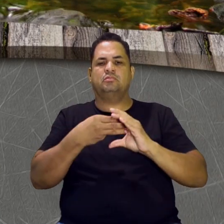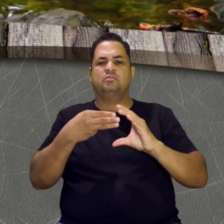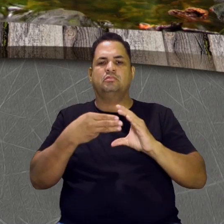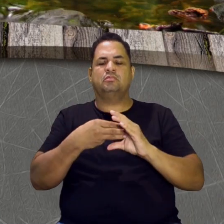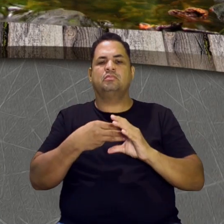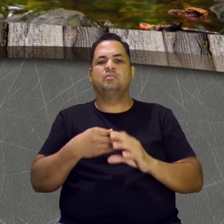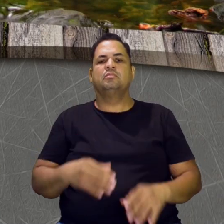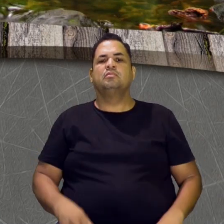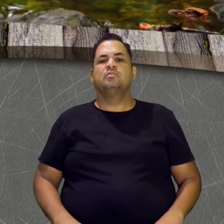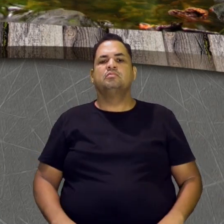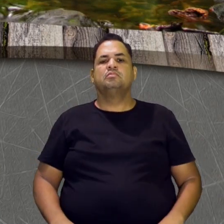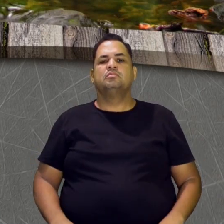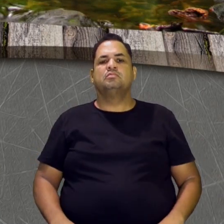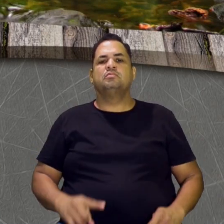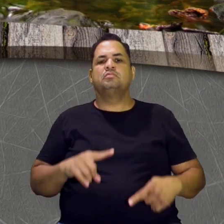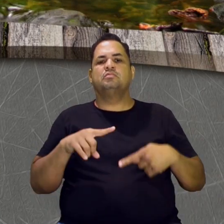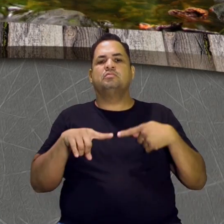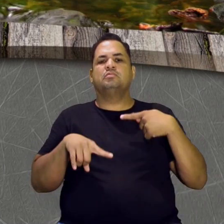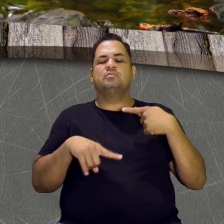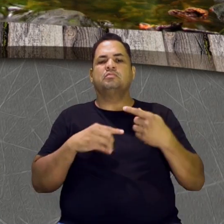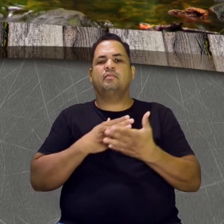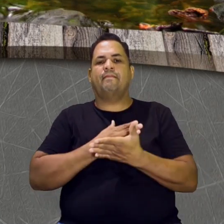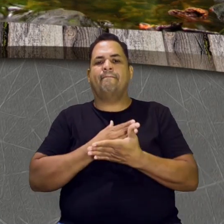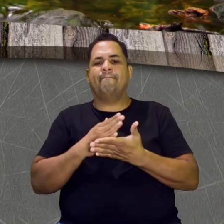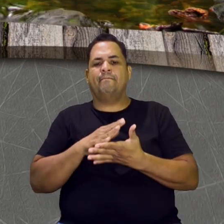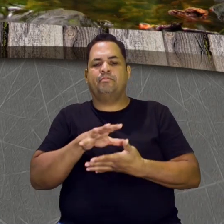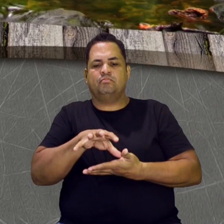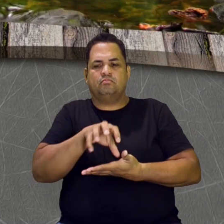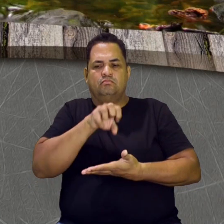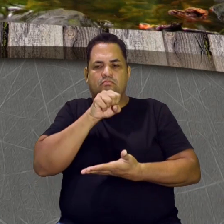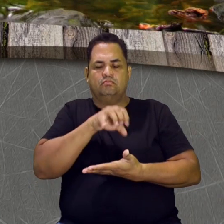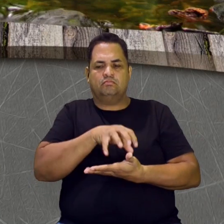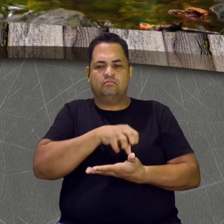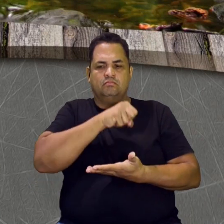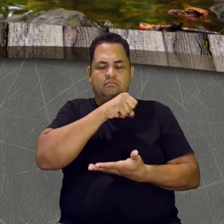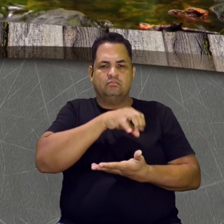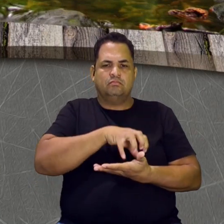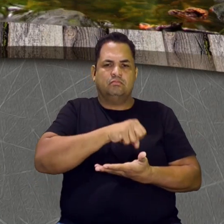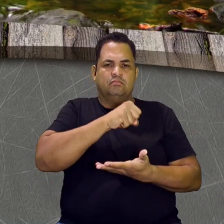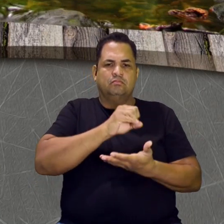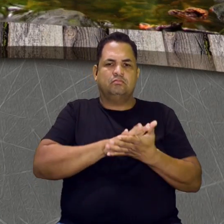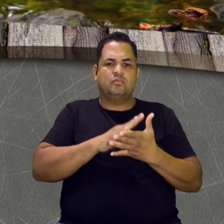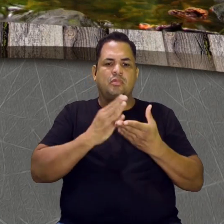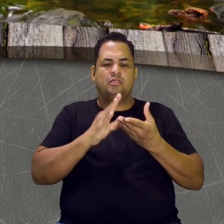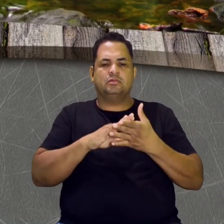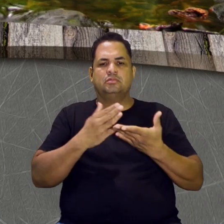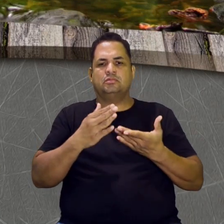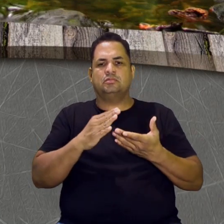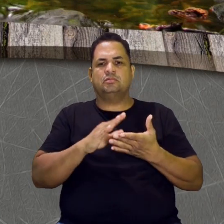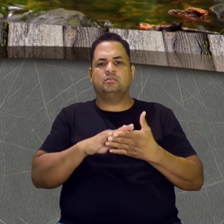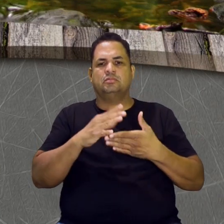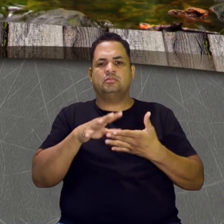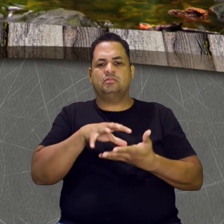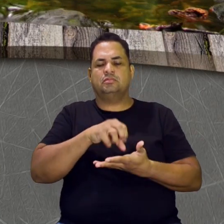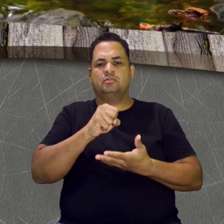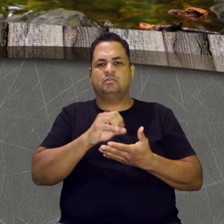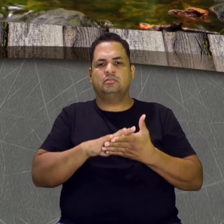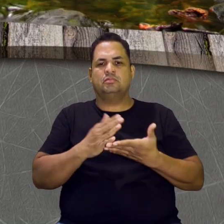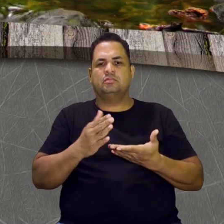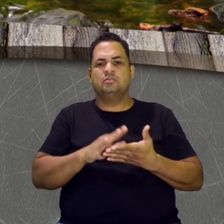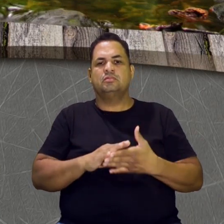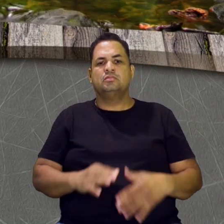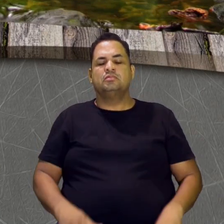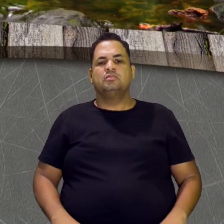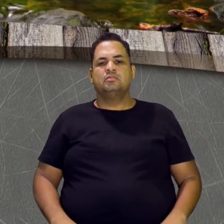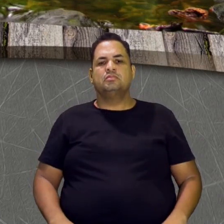células, né? E aí depois eles começam a absorver aquilo que elas já começaram a digerir. Absorvem, por isso são